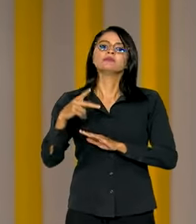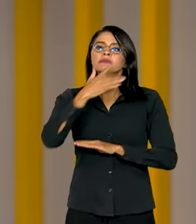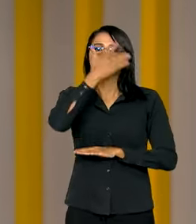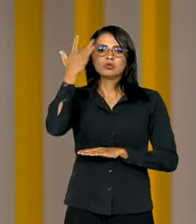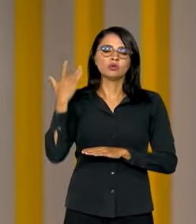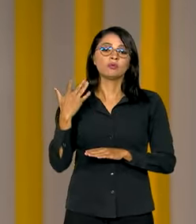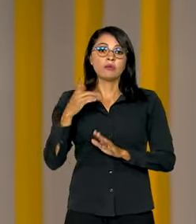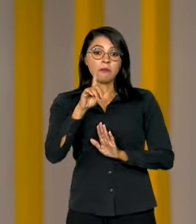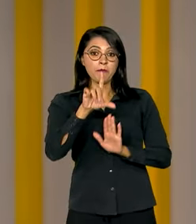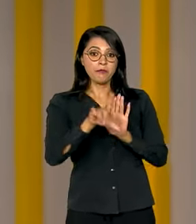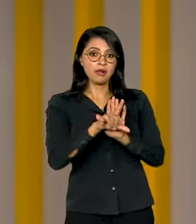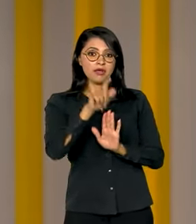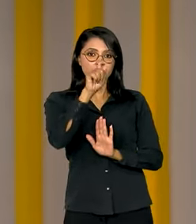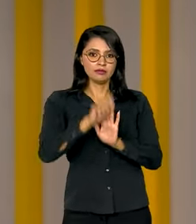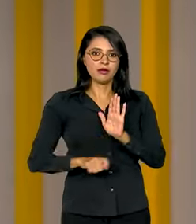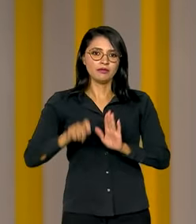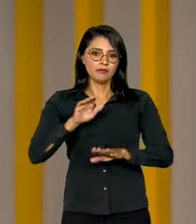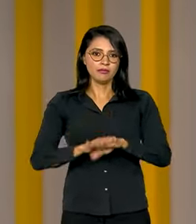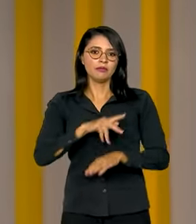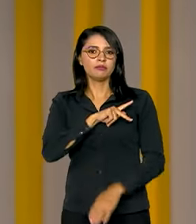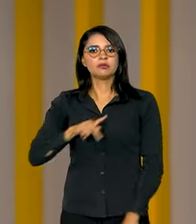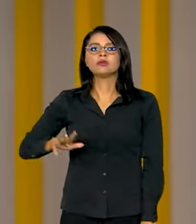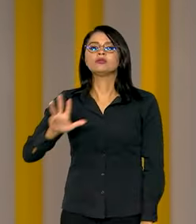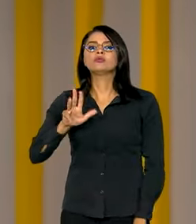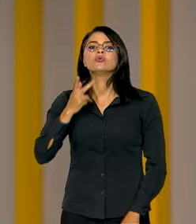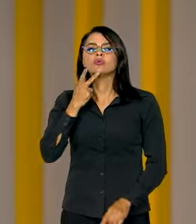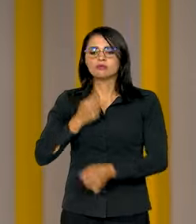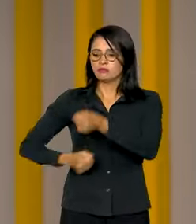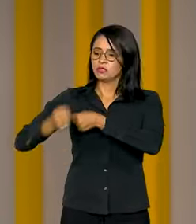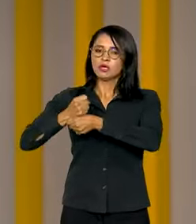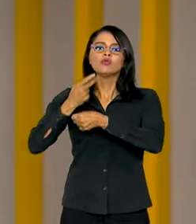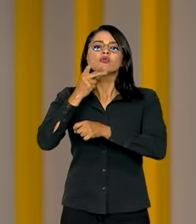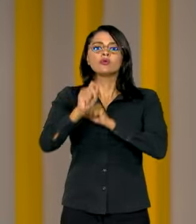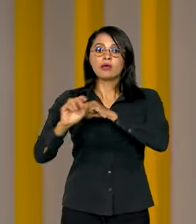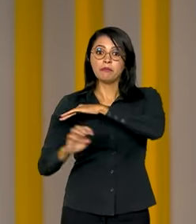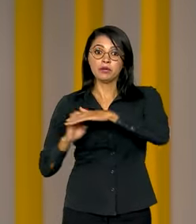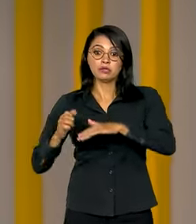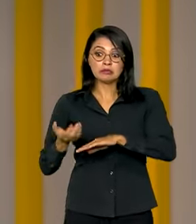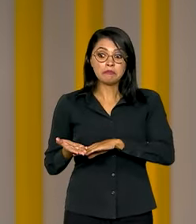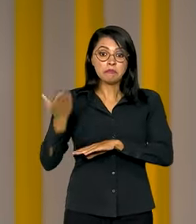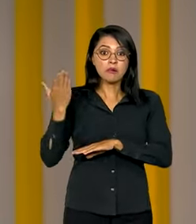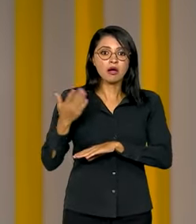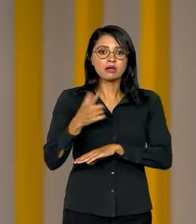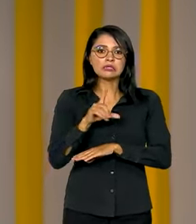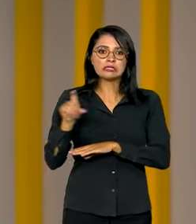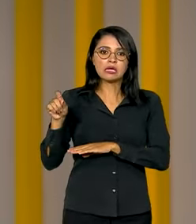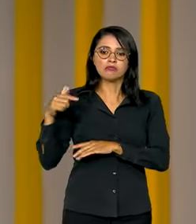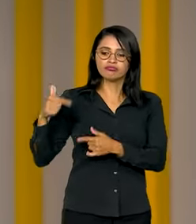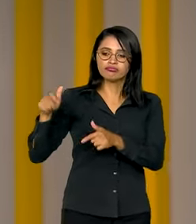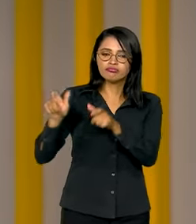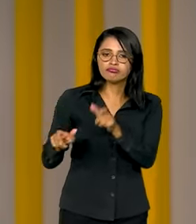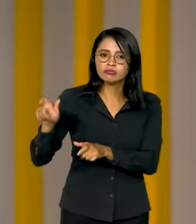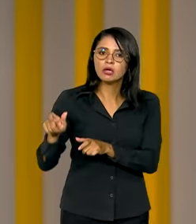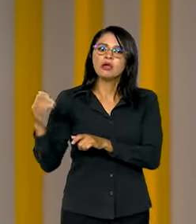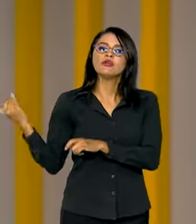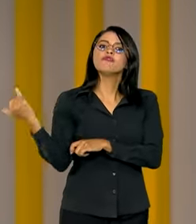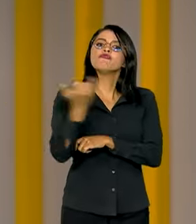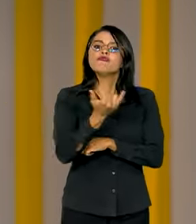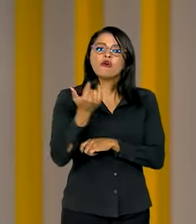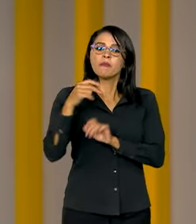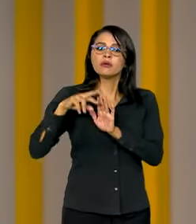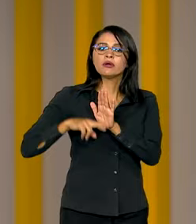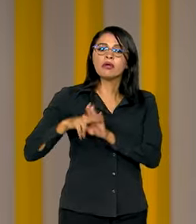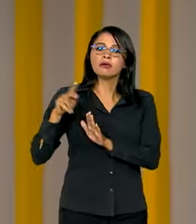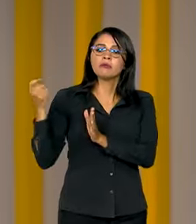pelo presidente Lula no ano passado determina que as empresas com mais de 100 funcionários informem os critérios da remuneração